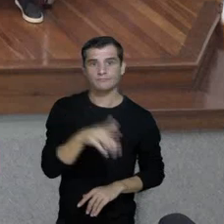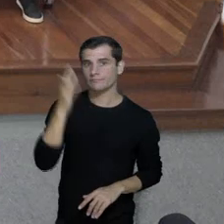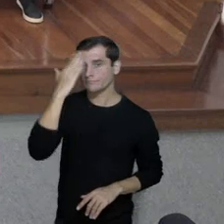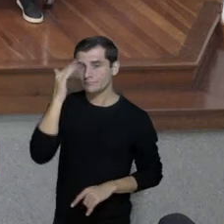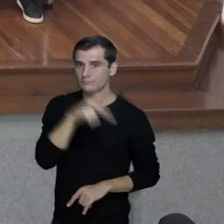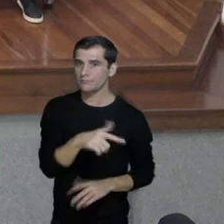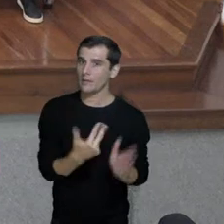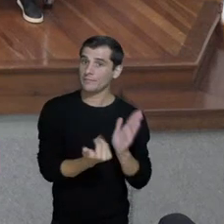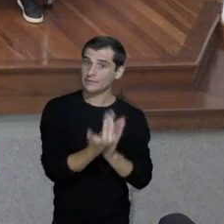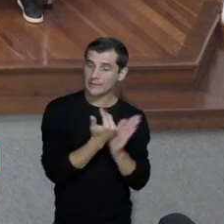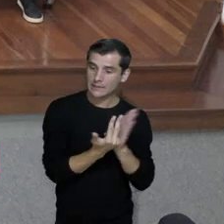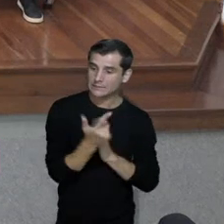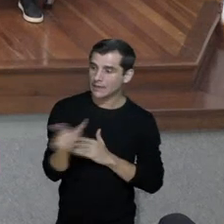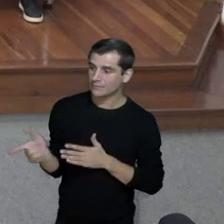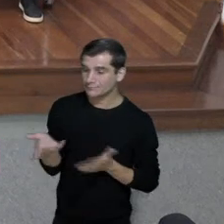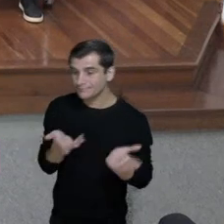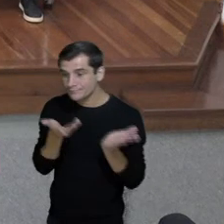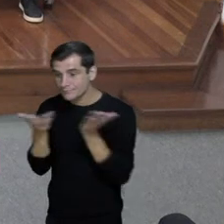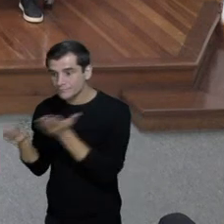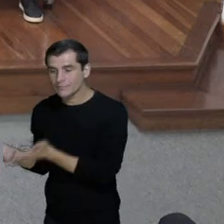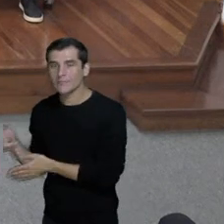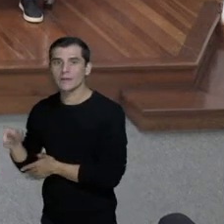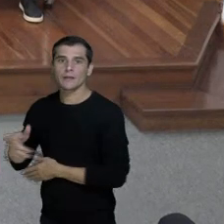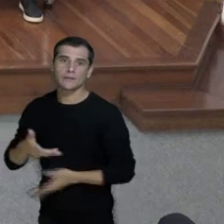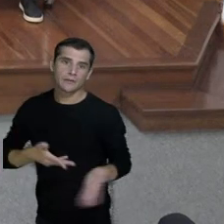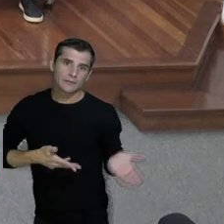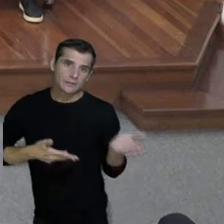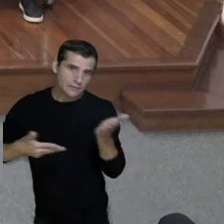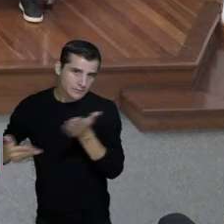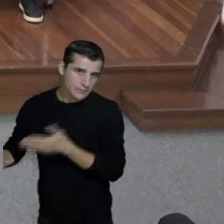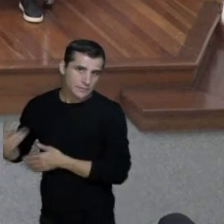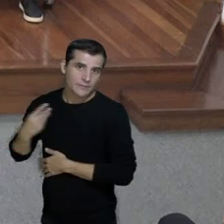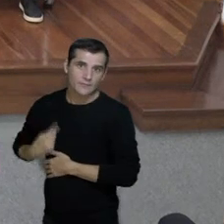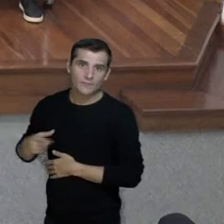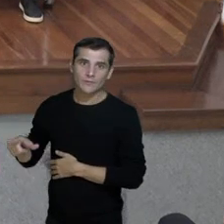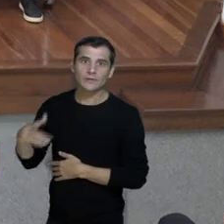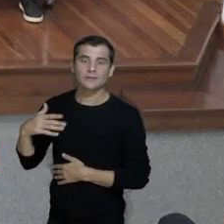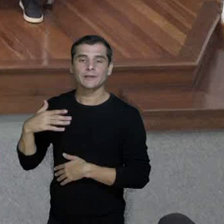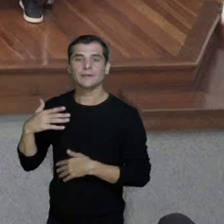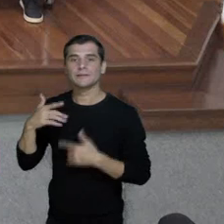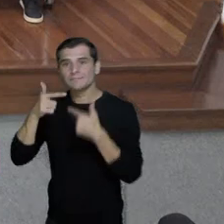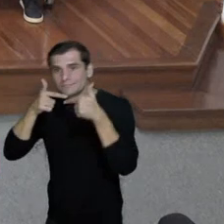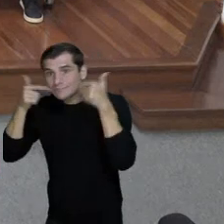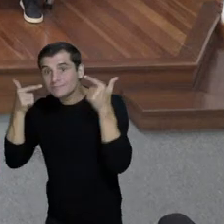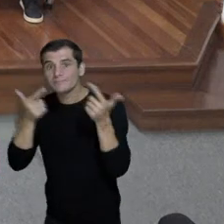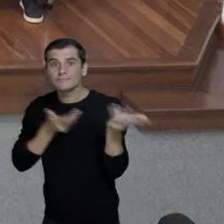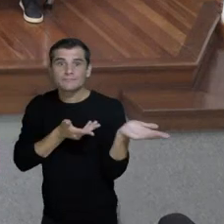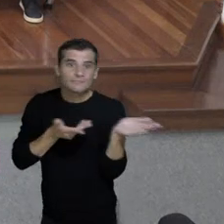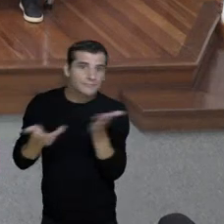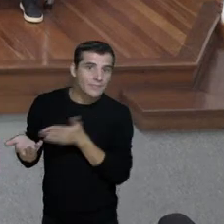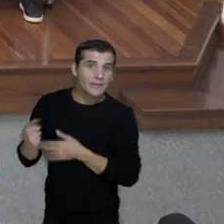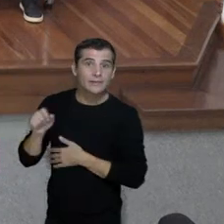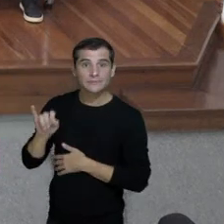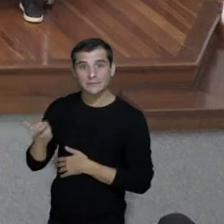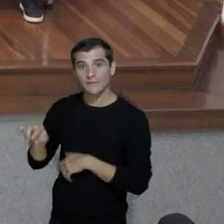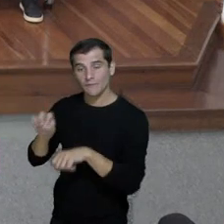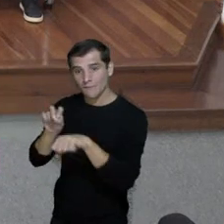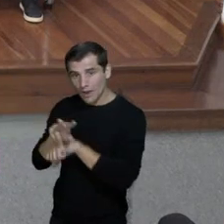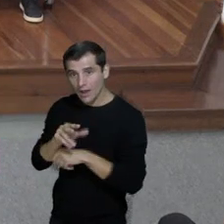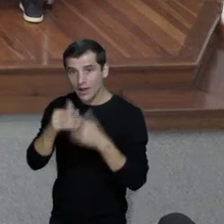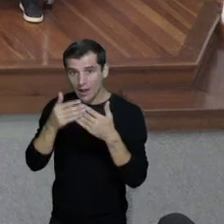atender e ele me recebeu foi muito simpático e disse que quando tivesse uma vaga ele iria me